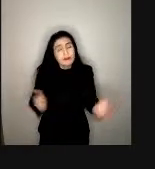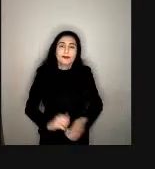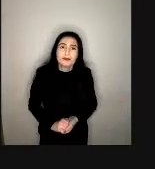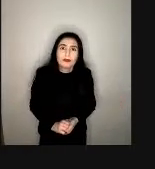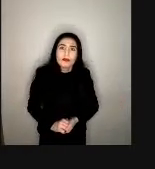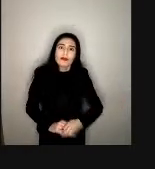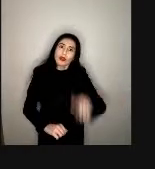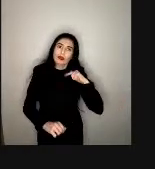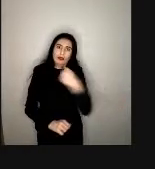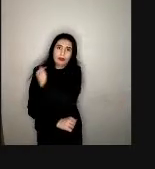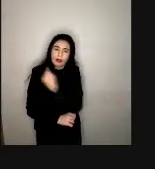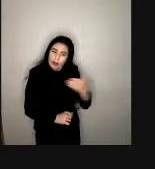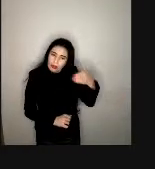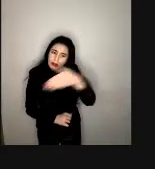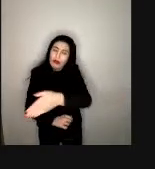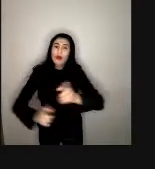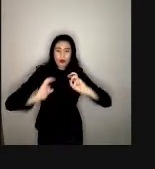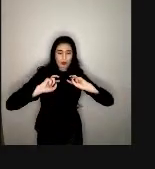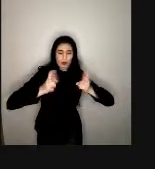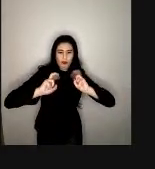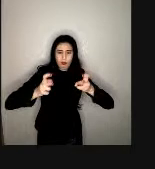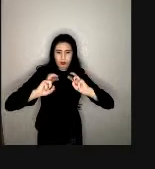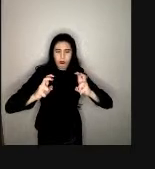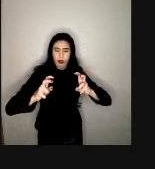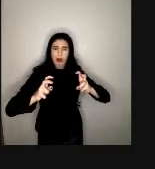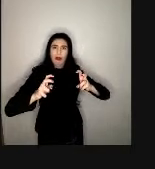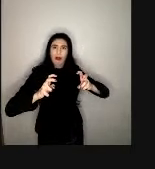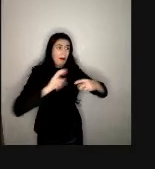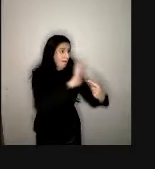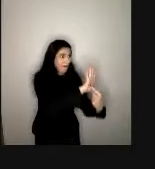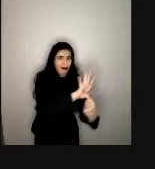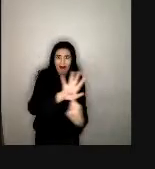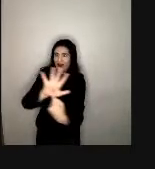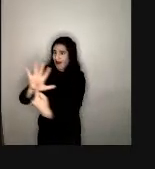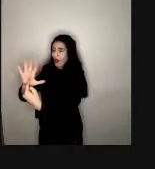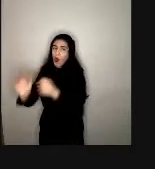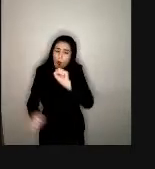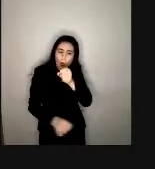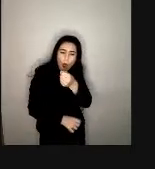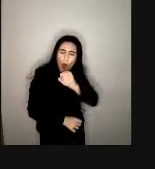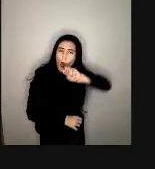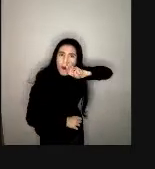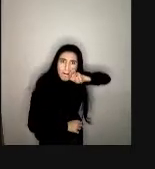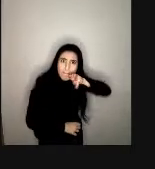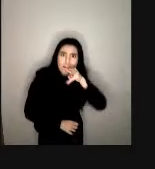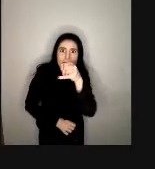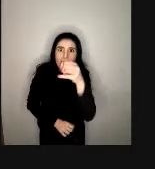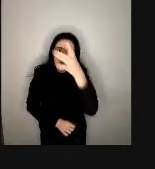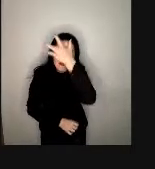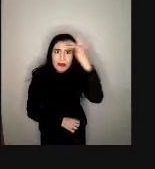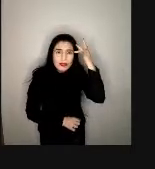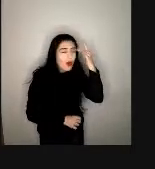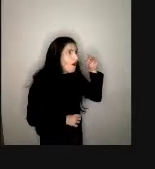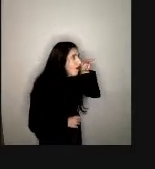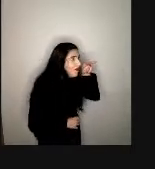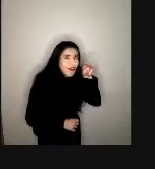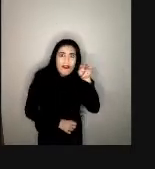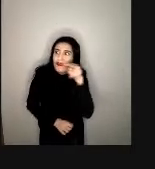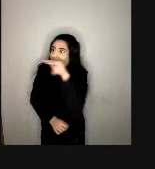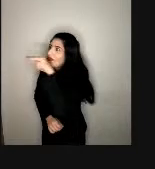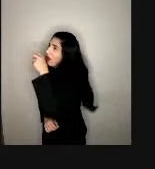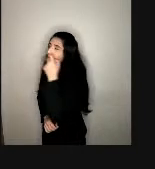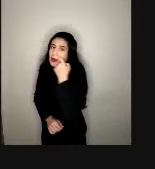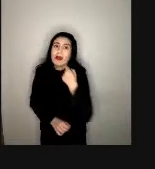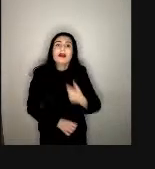fazer as exposições nos metrôs. E foram 8 milhões de pessoas que viram a exposição nessas 5 estações, né?